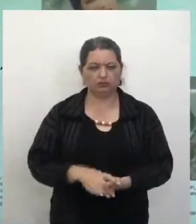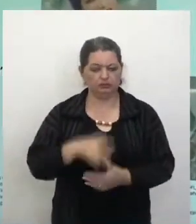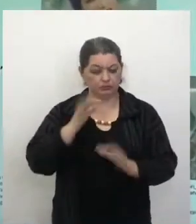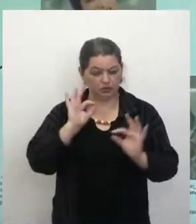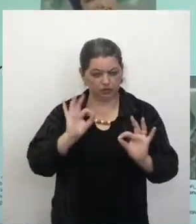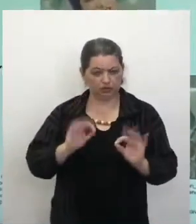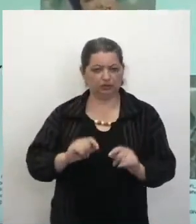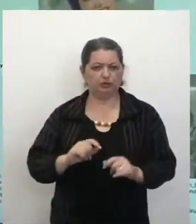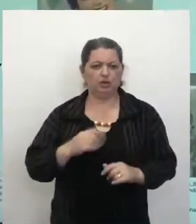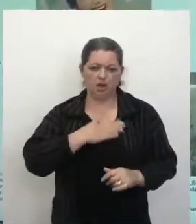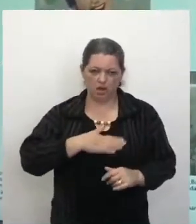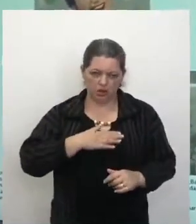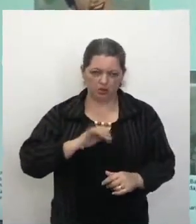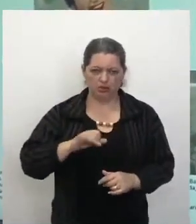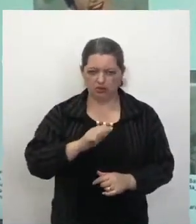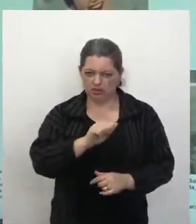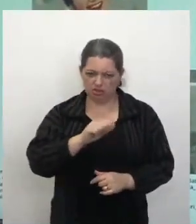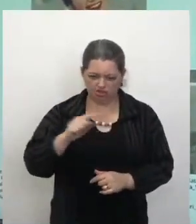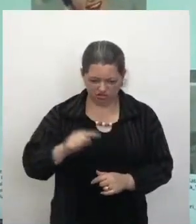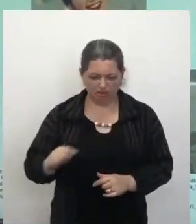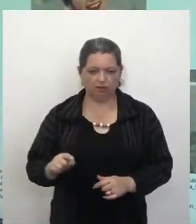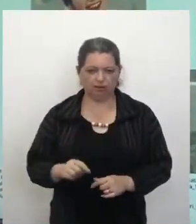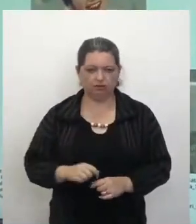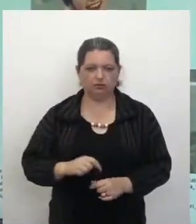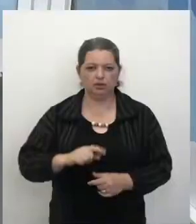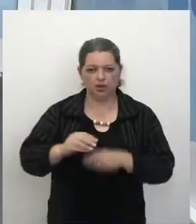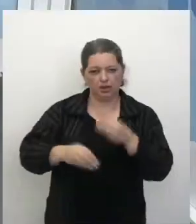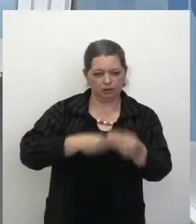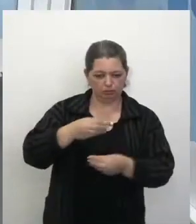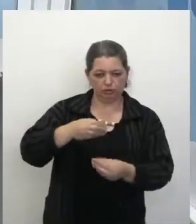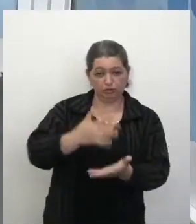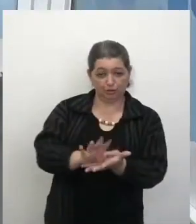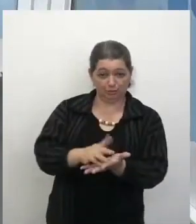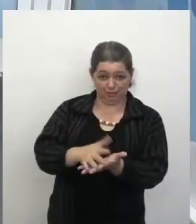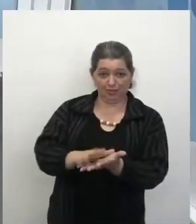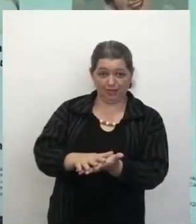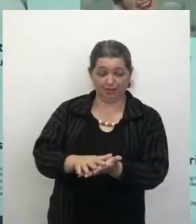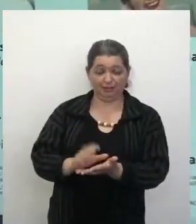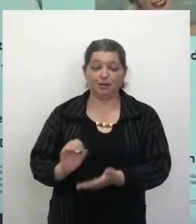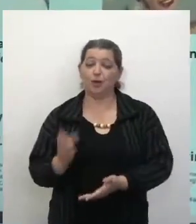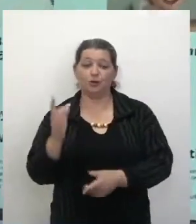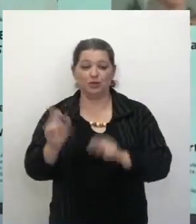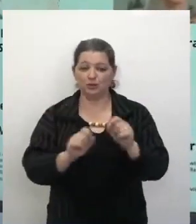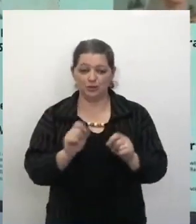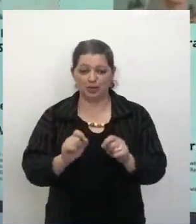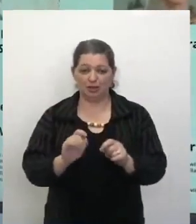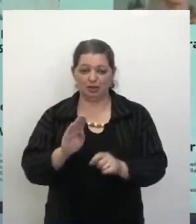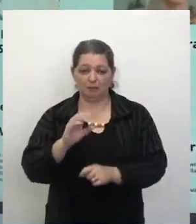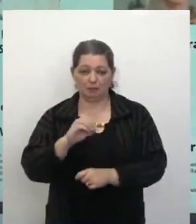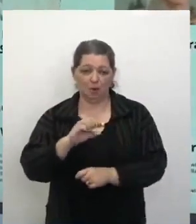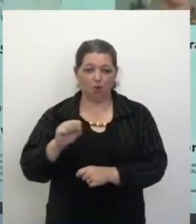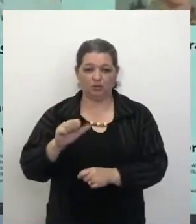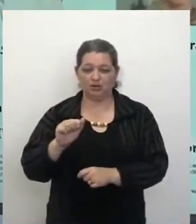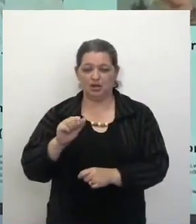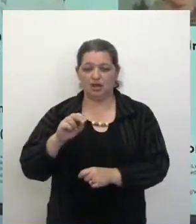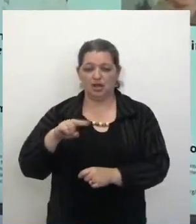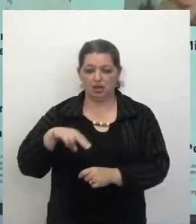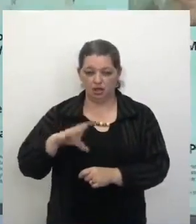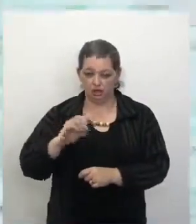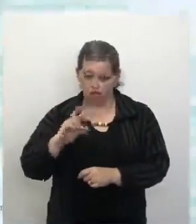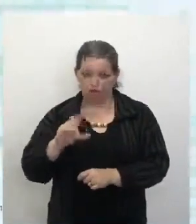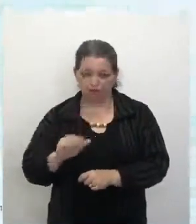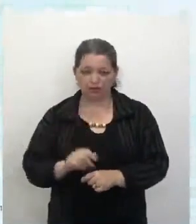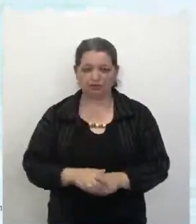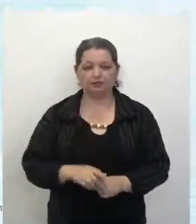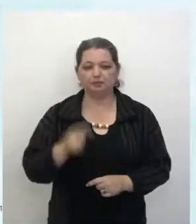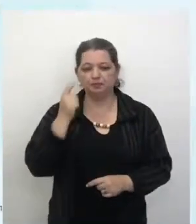gosta de Jéssica então agora com samba e da na bossa nova mas que parem a gente tem alguns estereótipos sobre